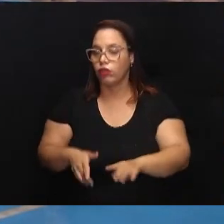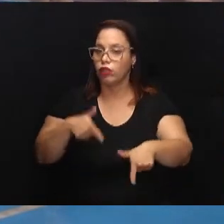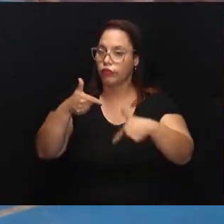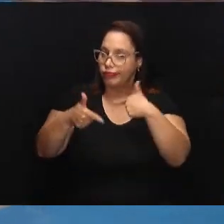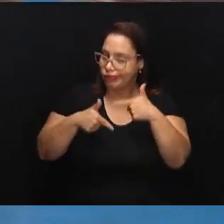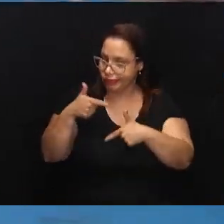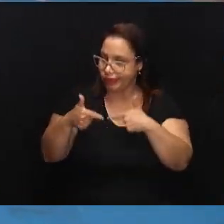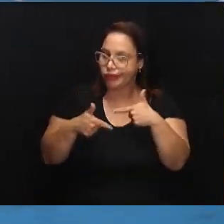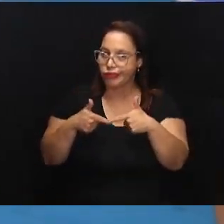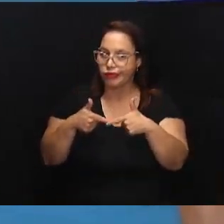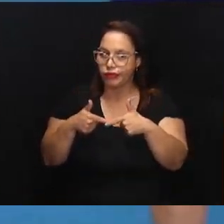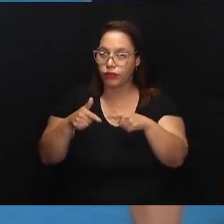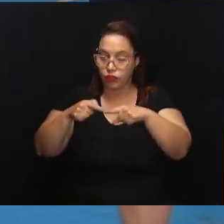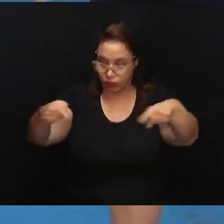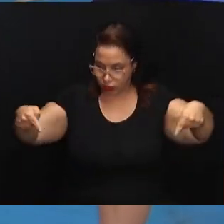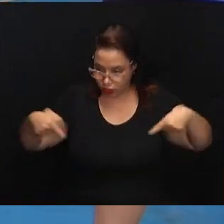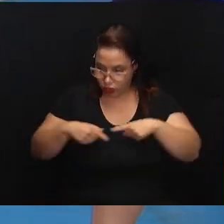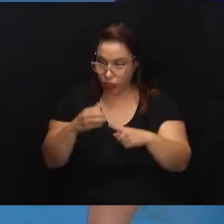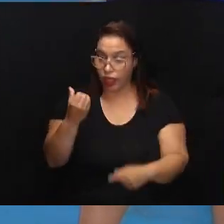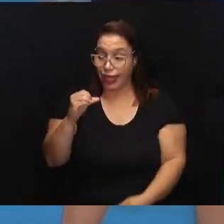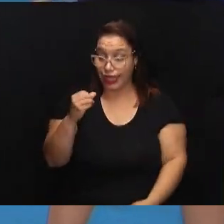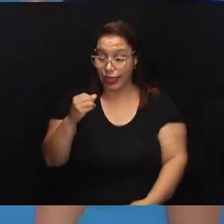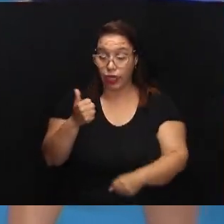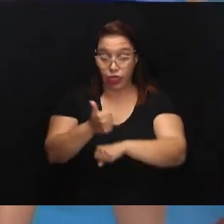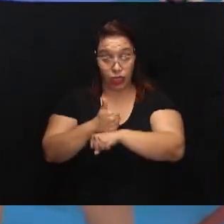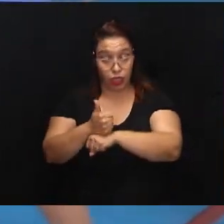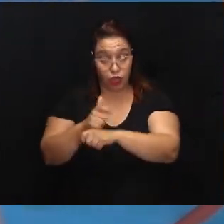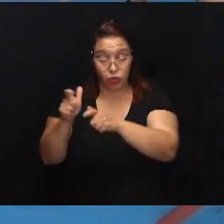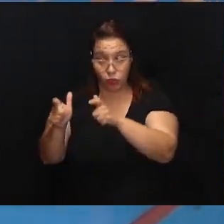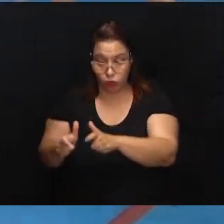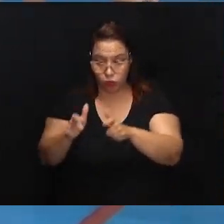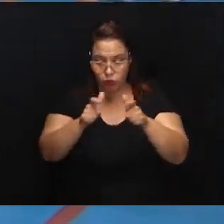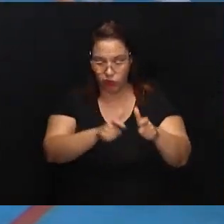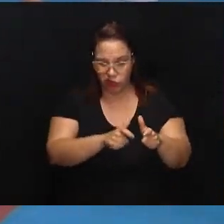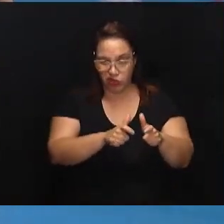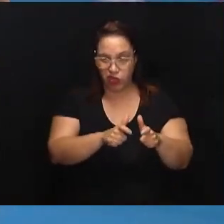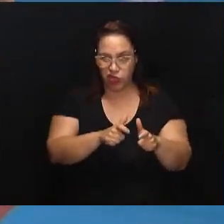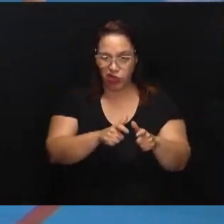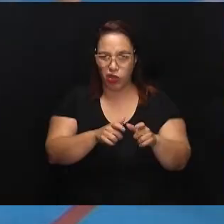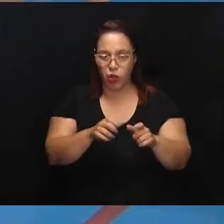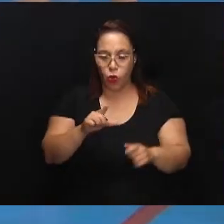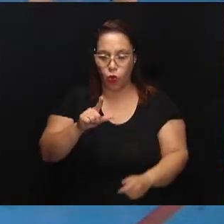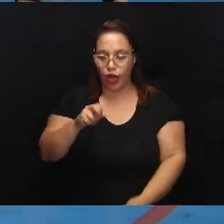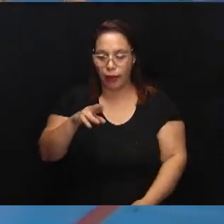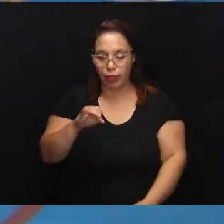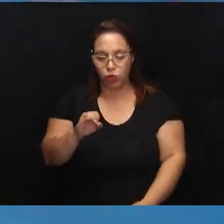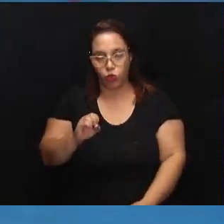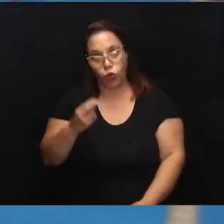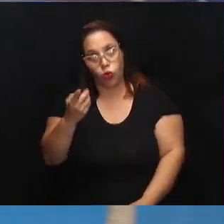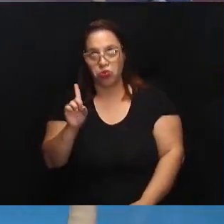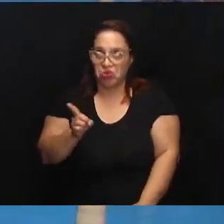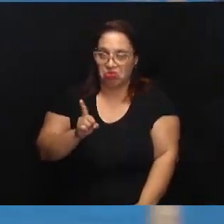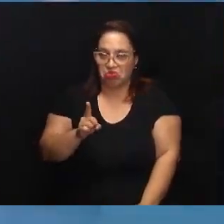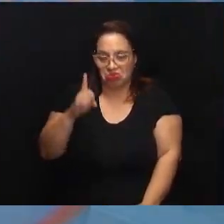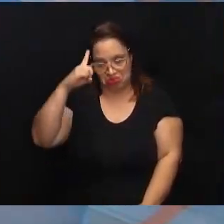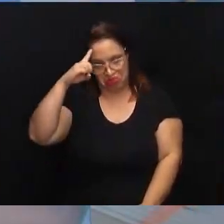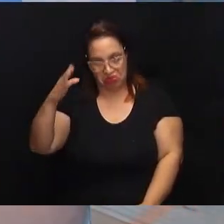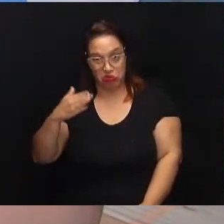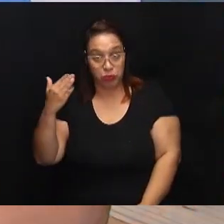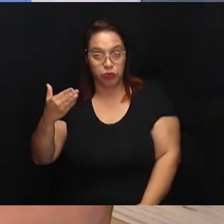trabalha na quadra 6 jogadores por equipe, podendo ter o líbero ou não, né? Hoje em dia, no